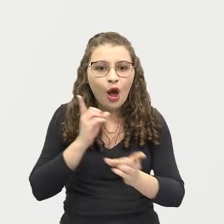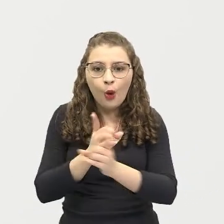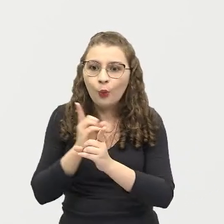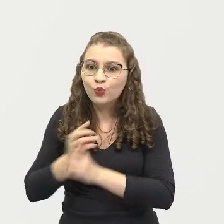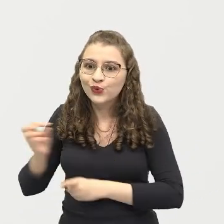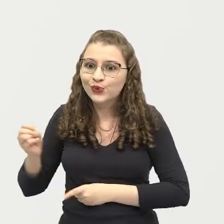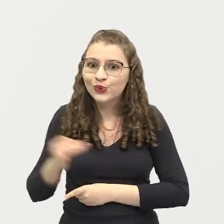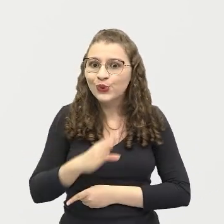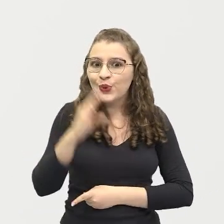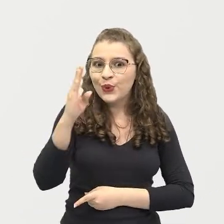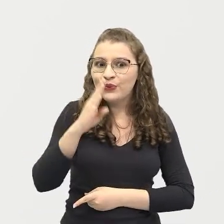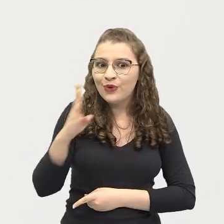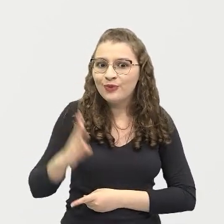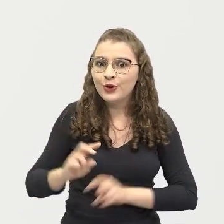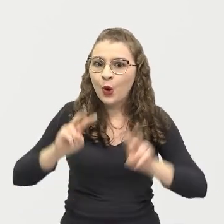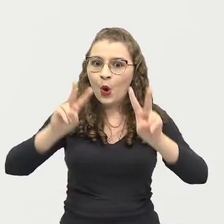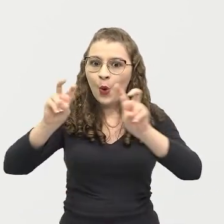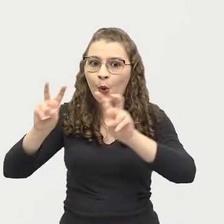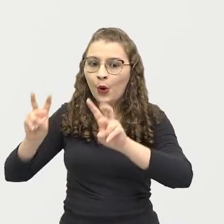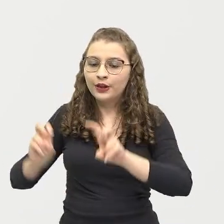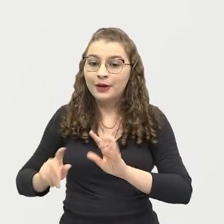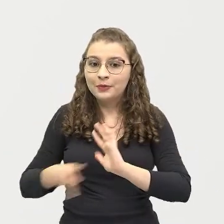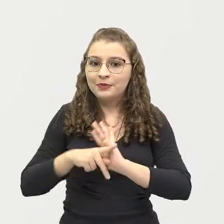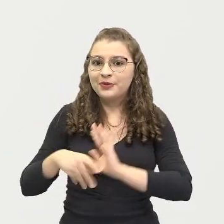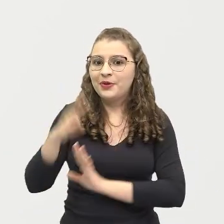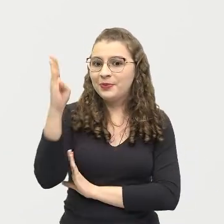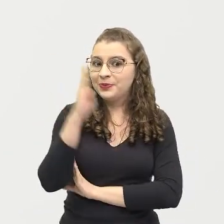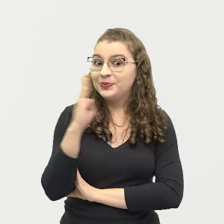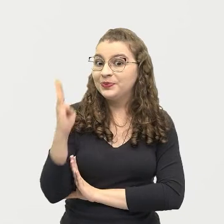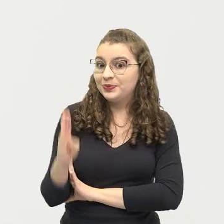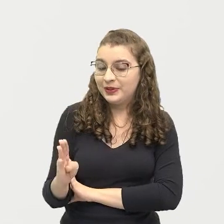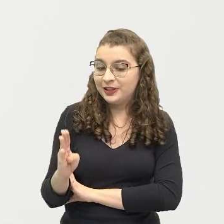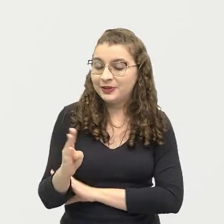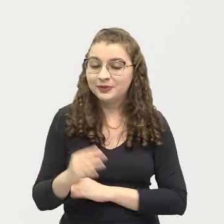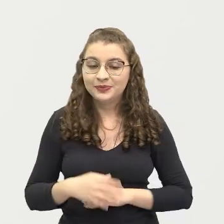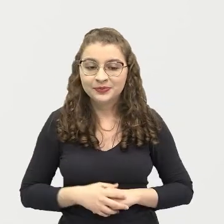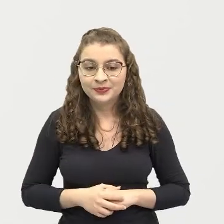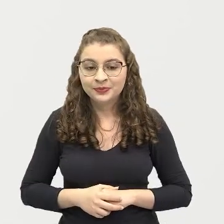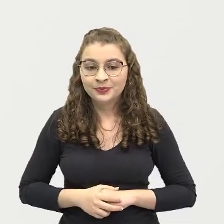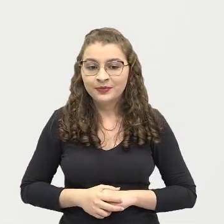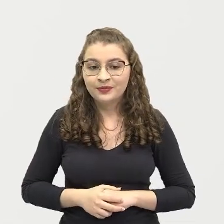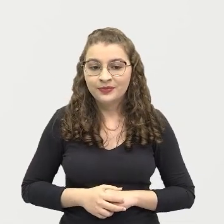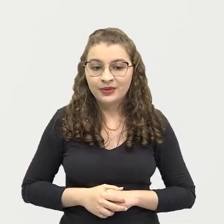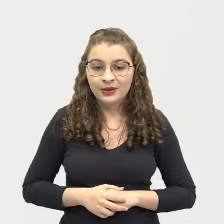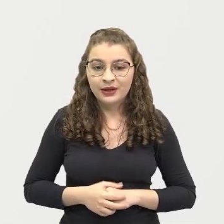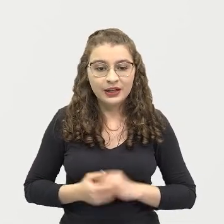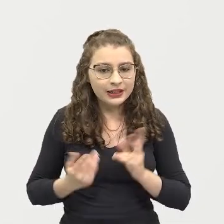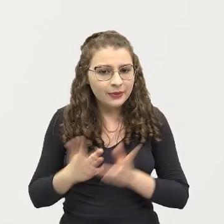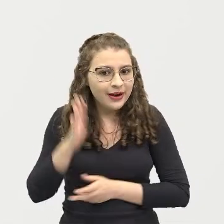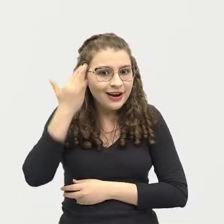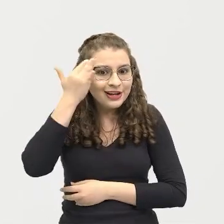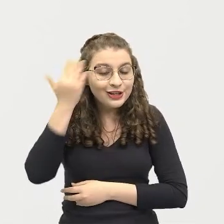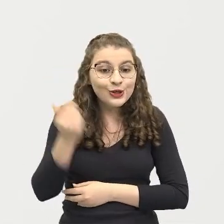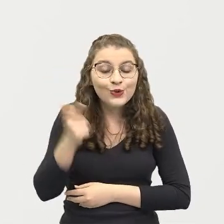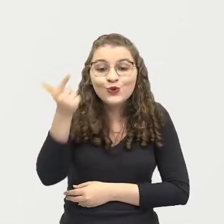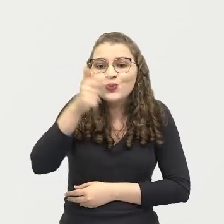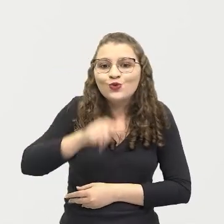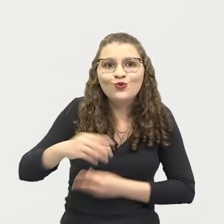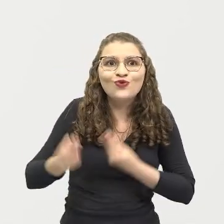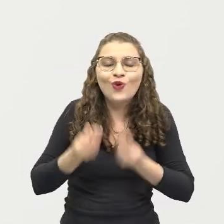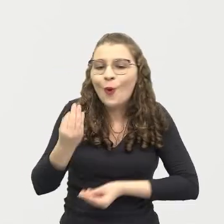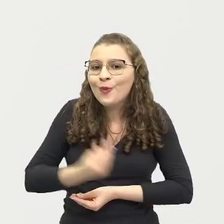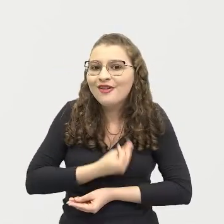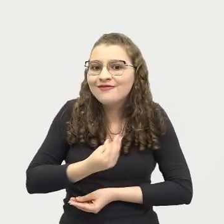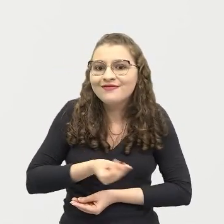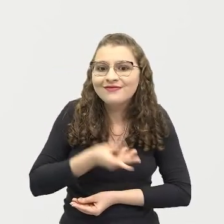Brasil, revitalizando os temas nacionais. Importante isso, olha só. E reinterpretando a nossa realidade. O